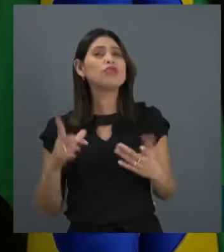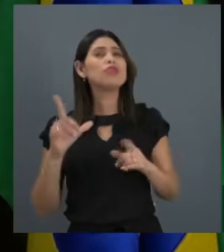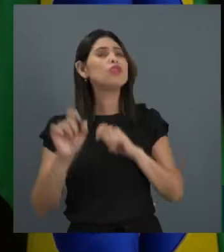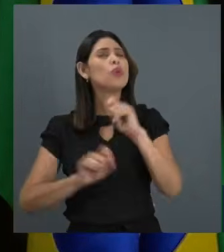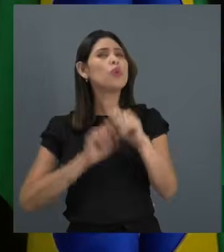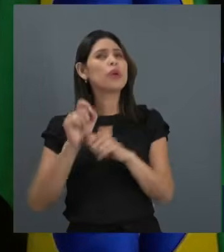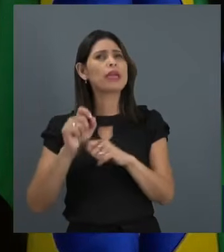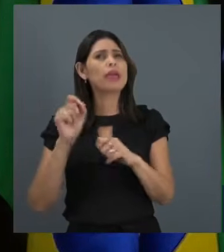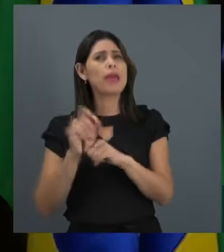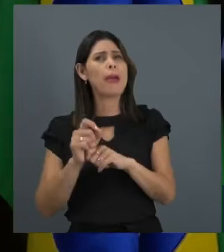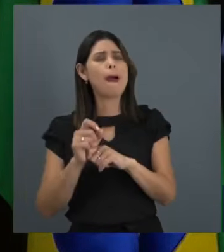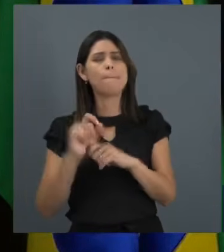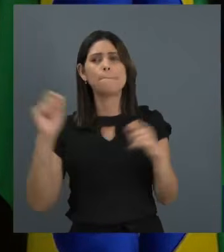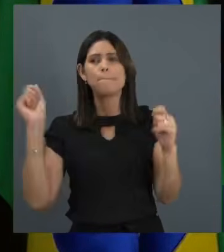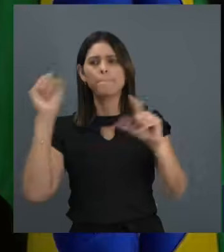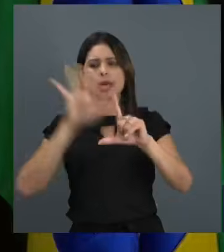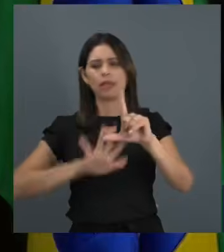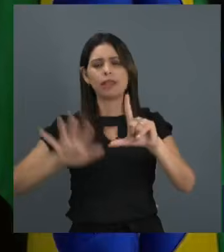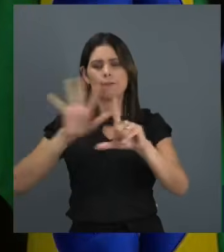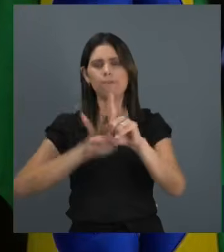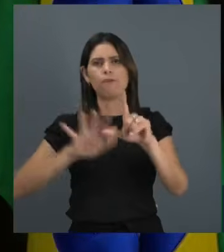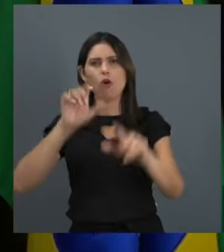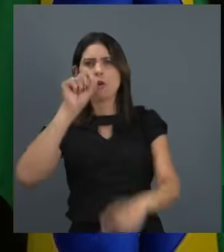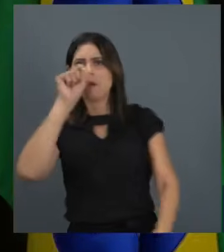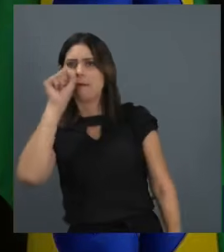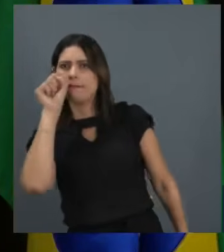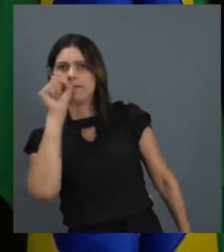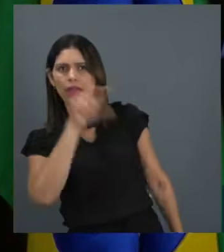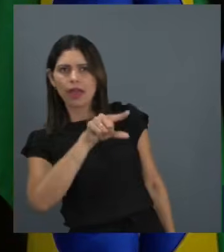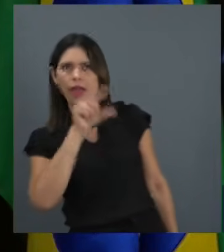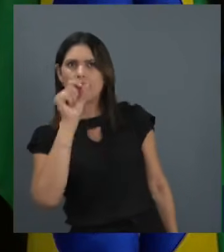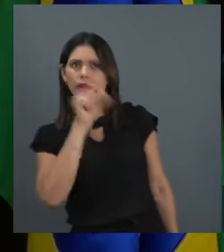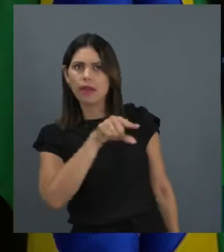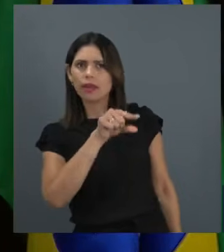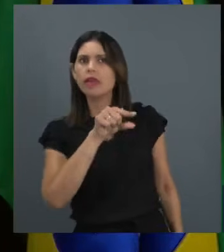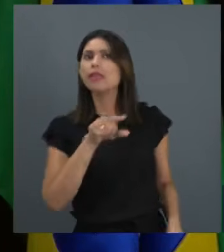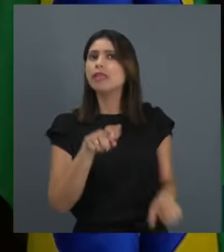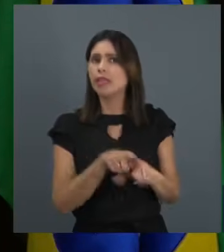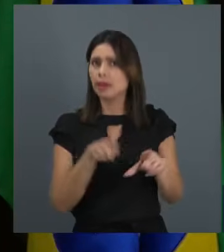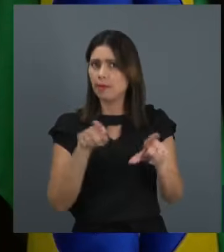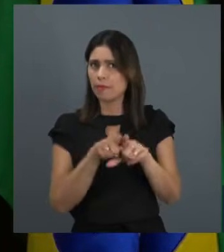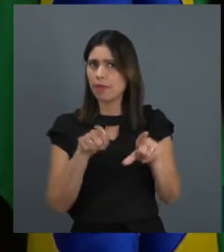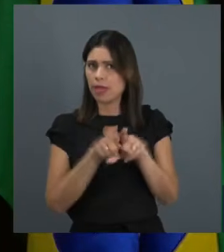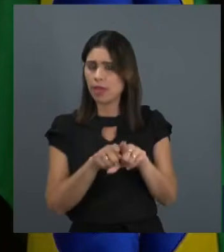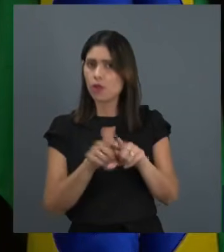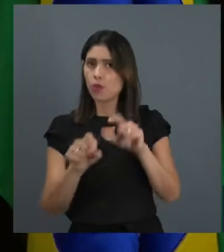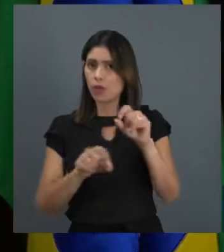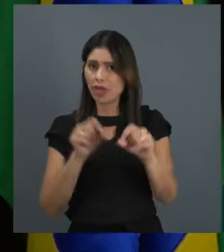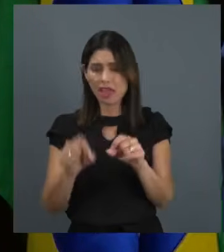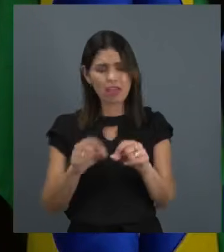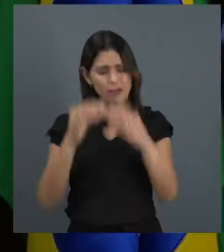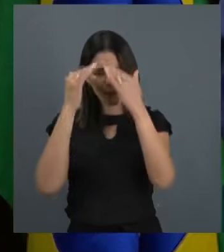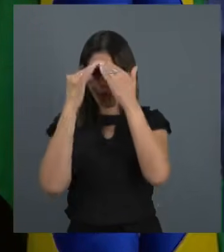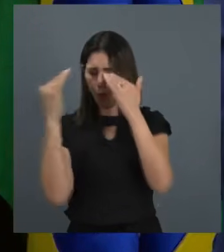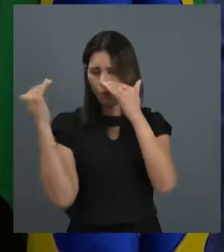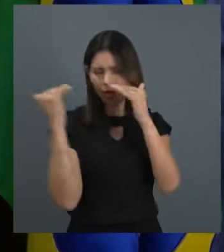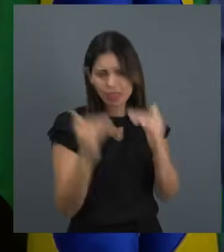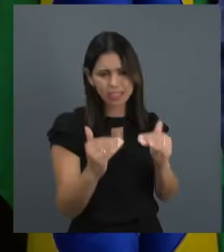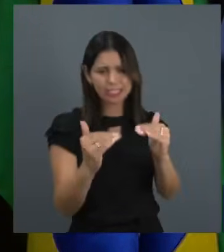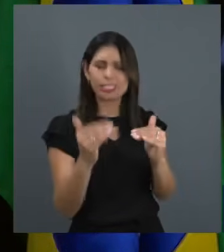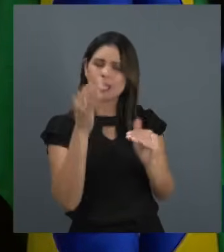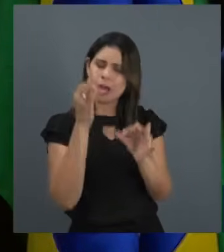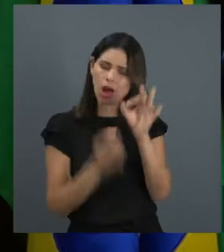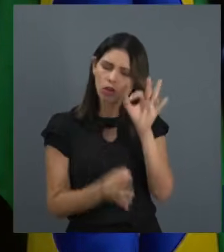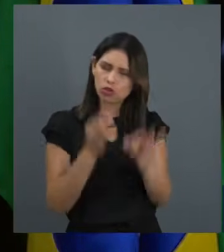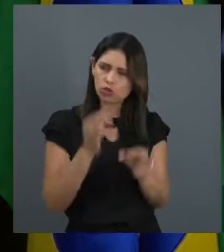plataforma Telegram, quando foi suspensa em todo o território nacional por descumprimento de ordens